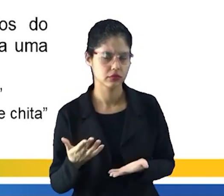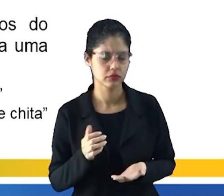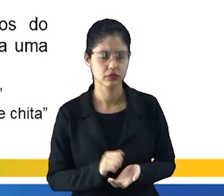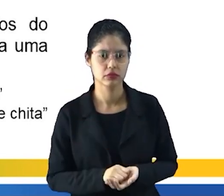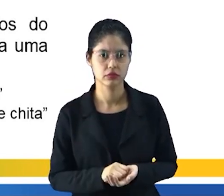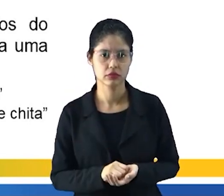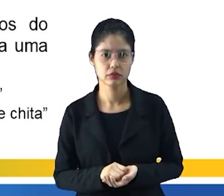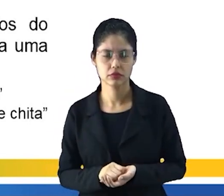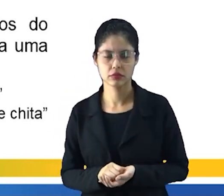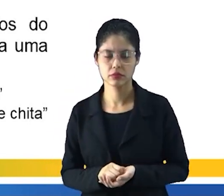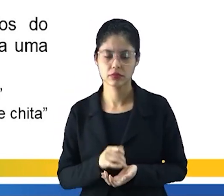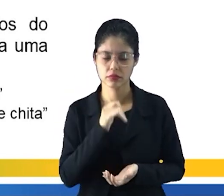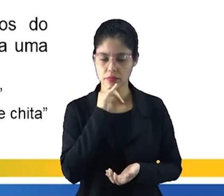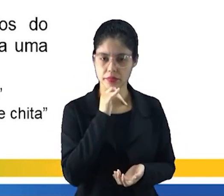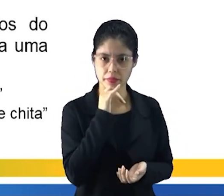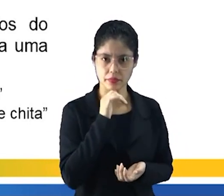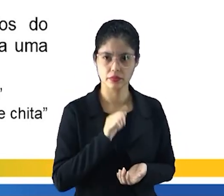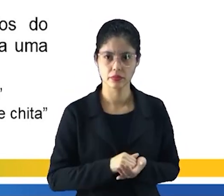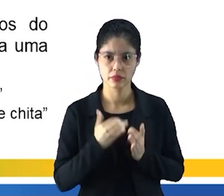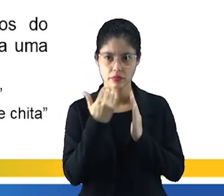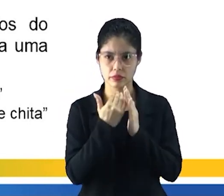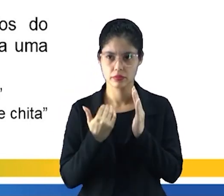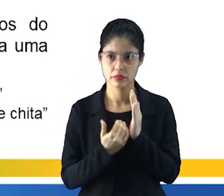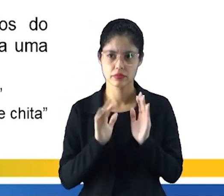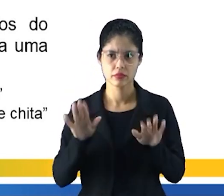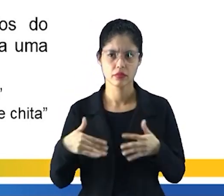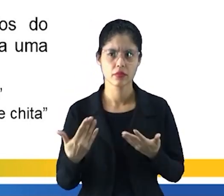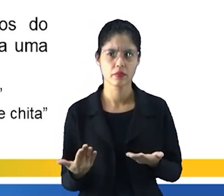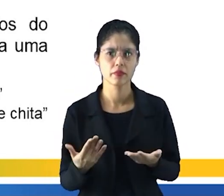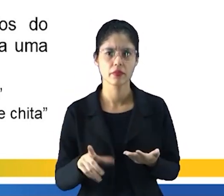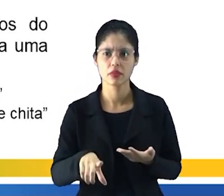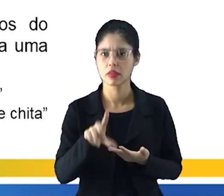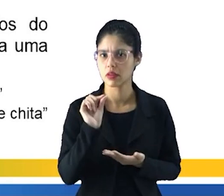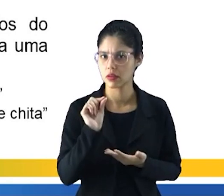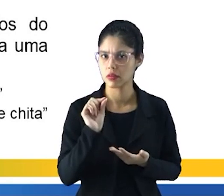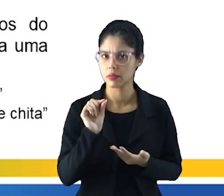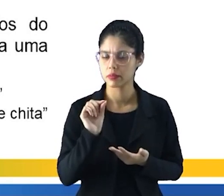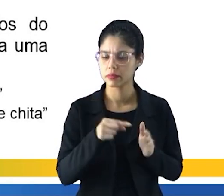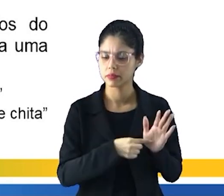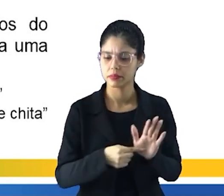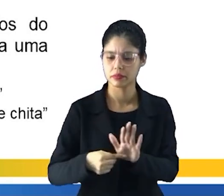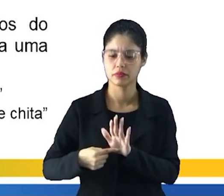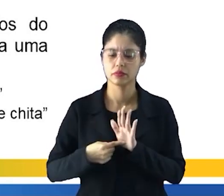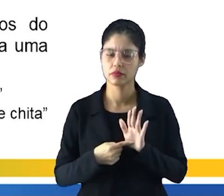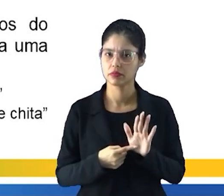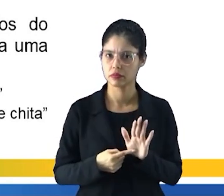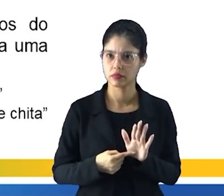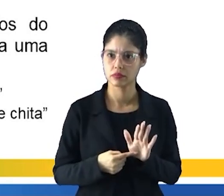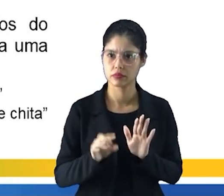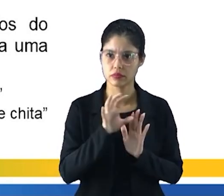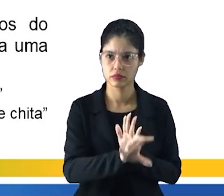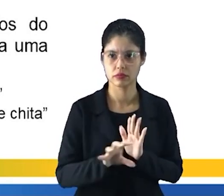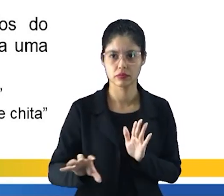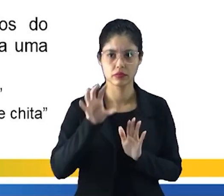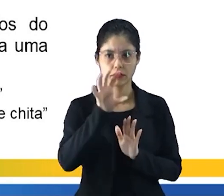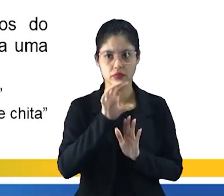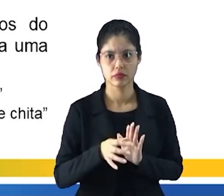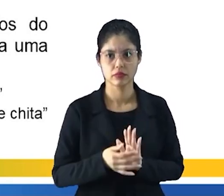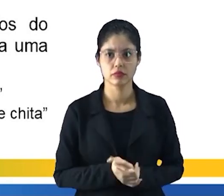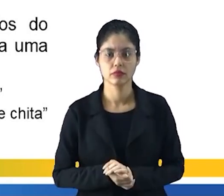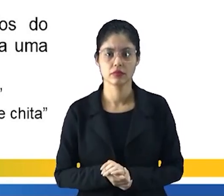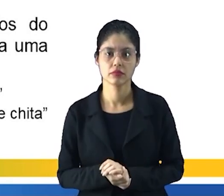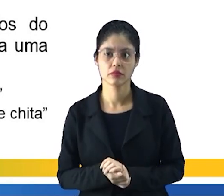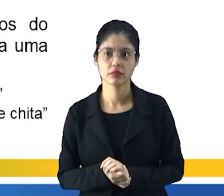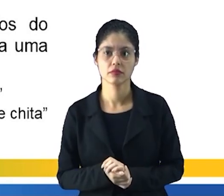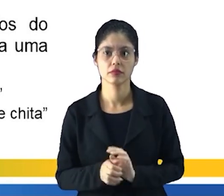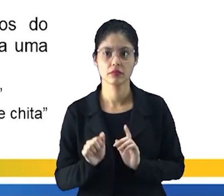Então, dentro dos exemplos que nós temos aí abaixo, qual é que vai estar representando o regionalismo?